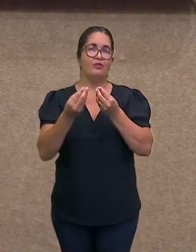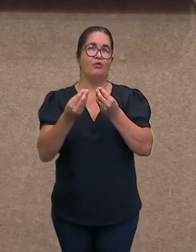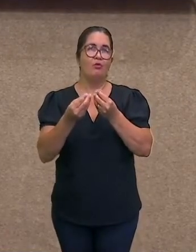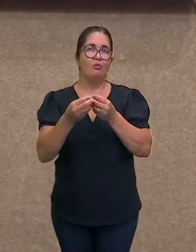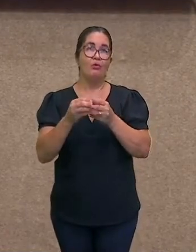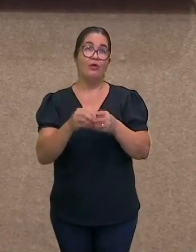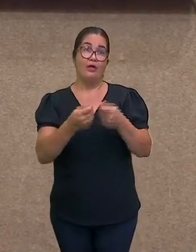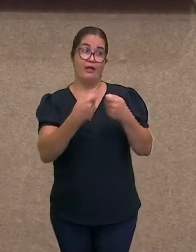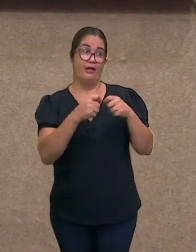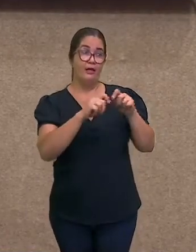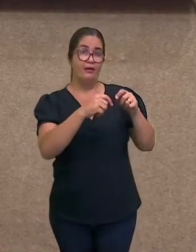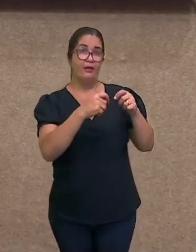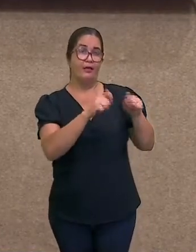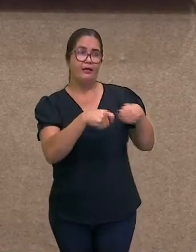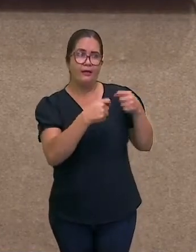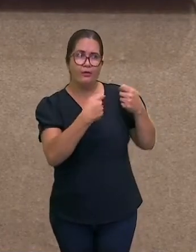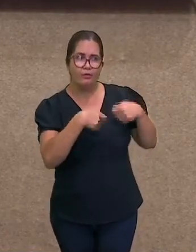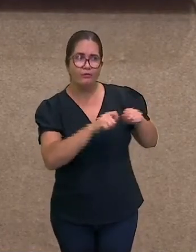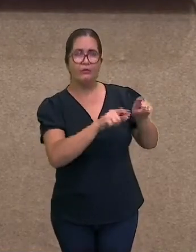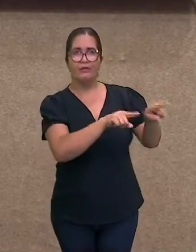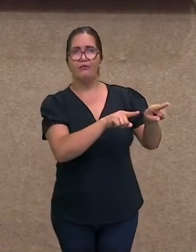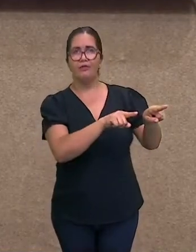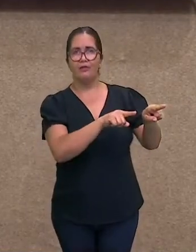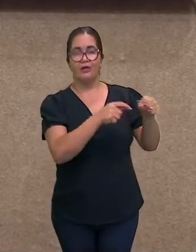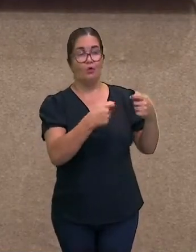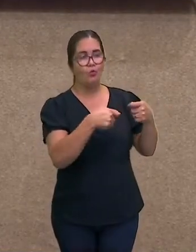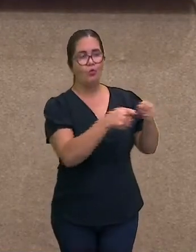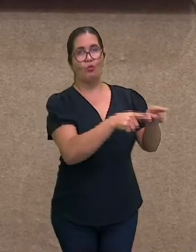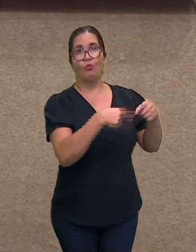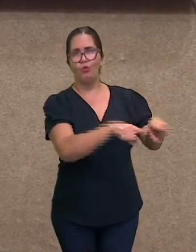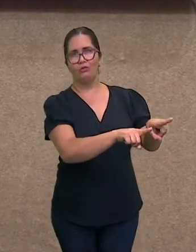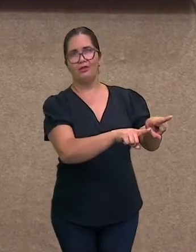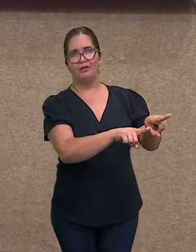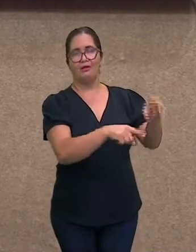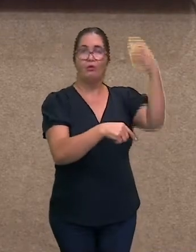Então, eles entenderam que